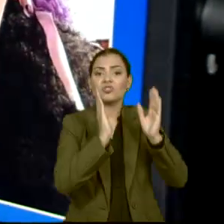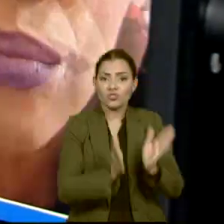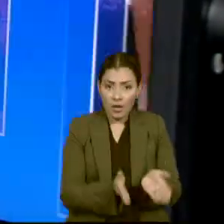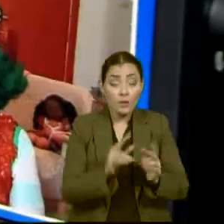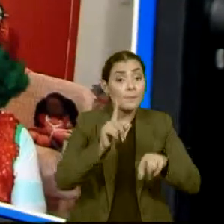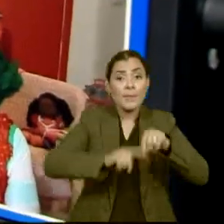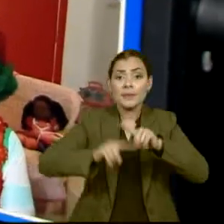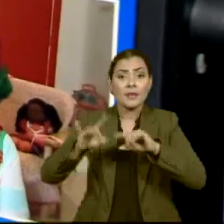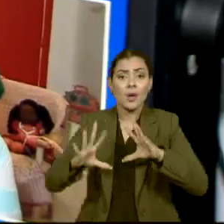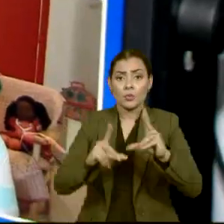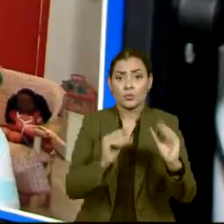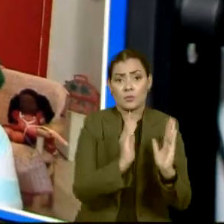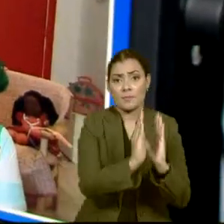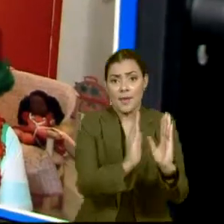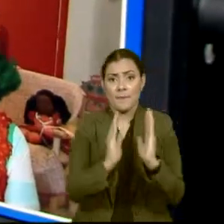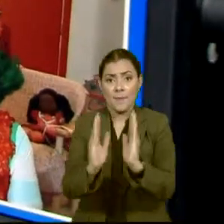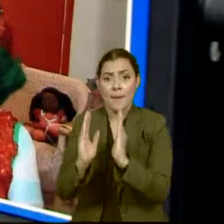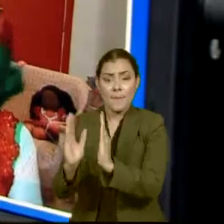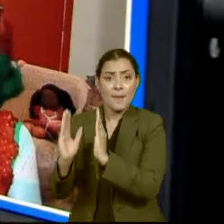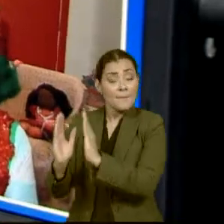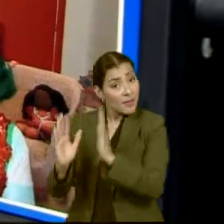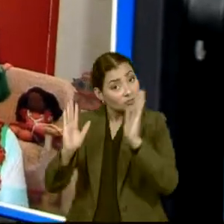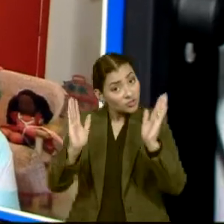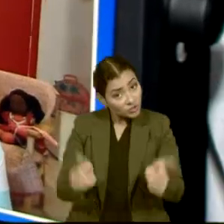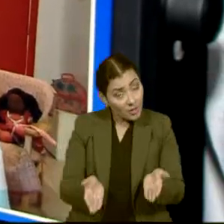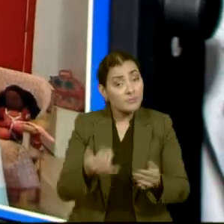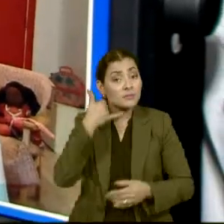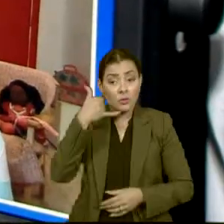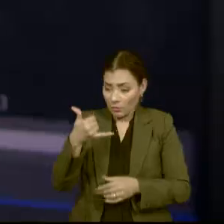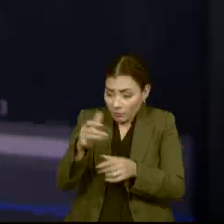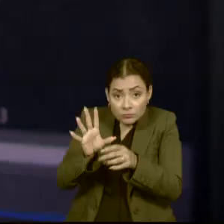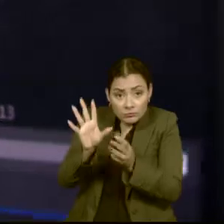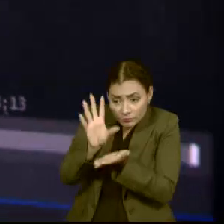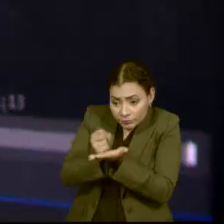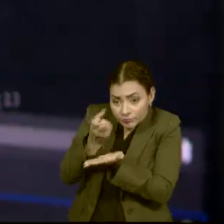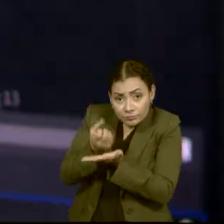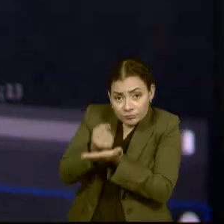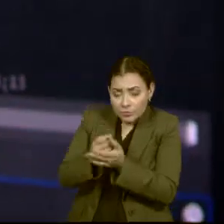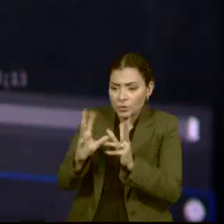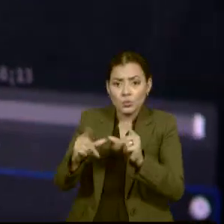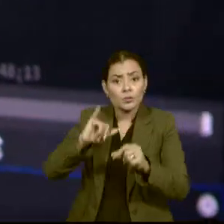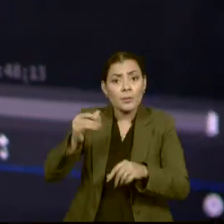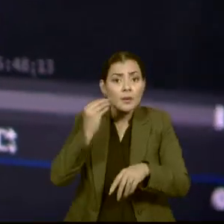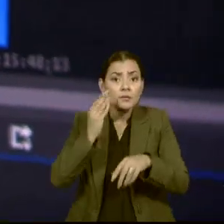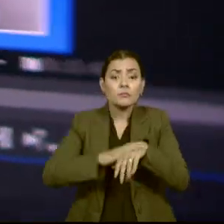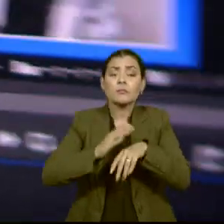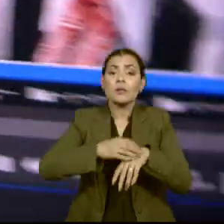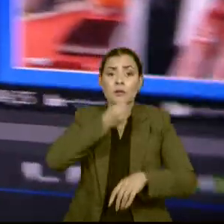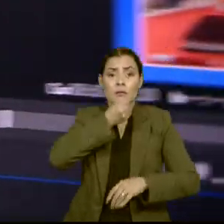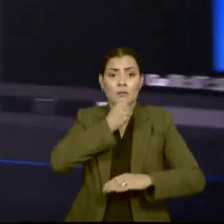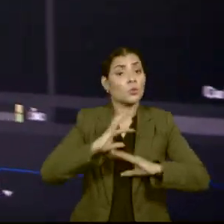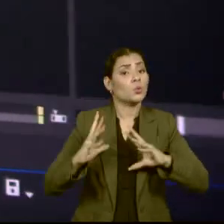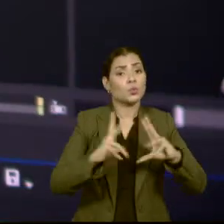todo o material dessa nova fase via celular, né, de todos os apresentadores.